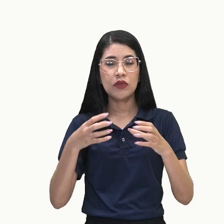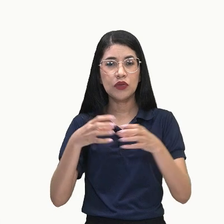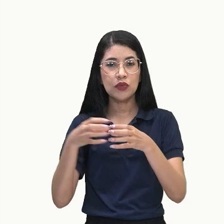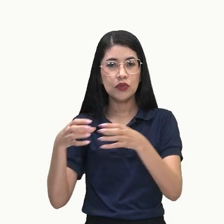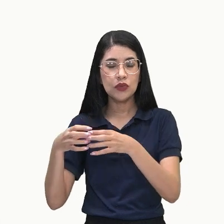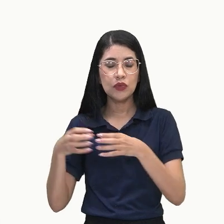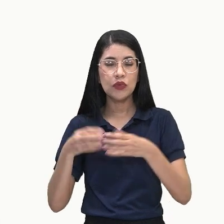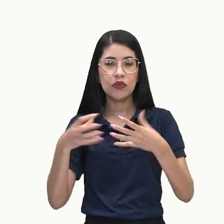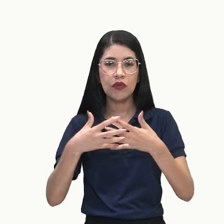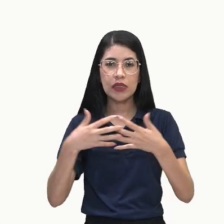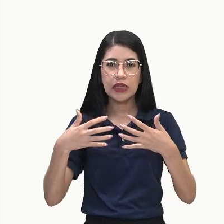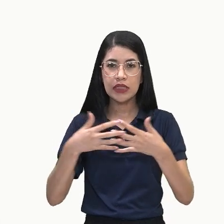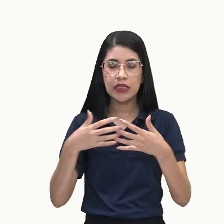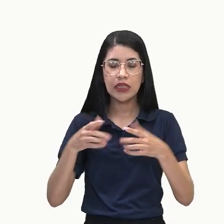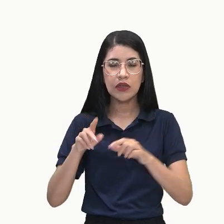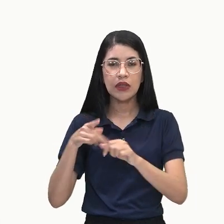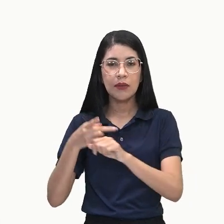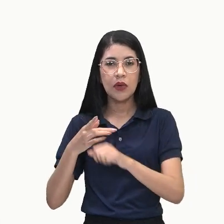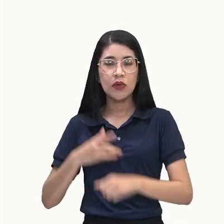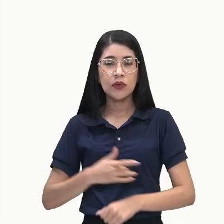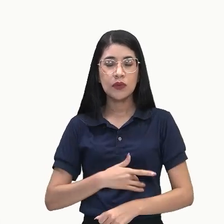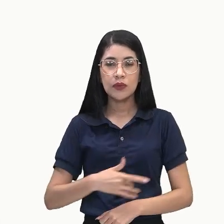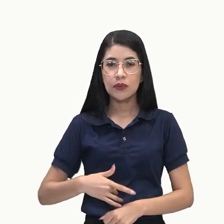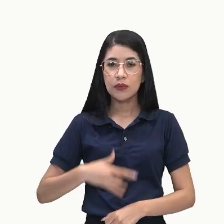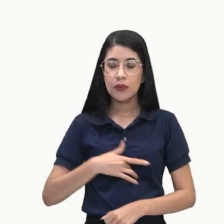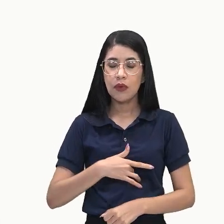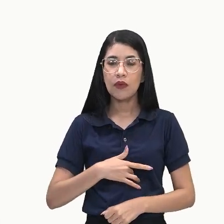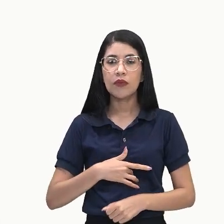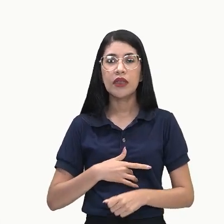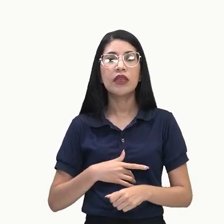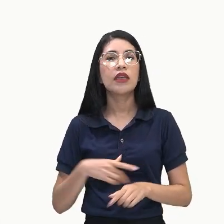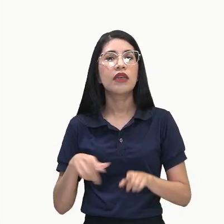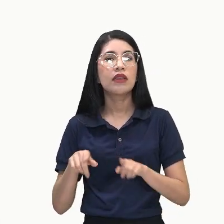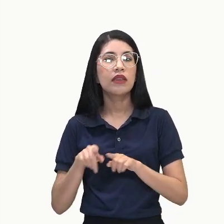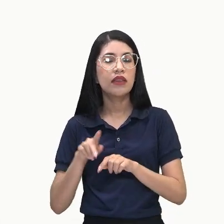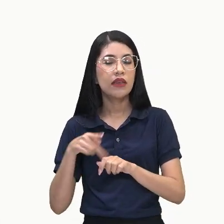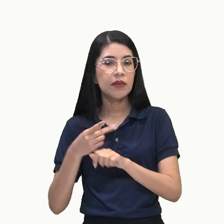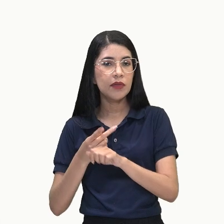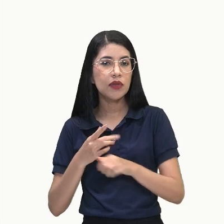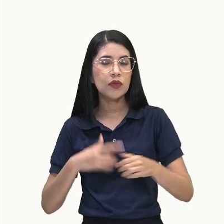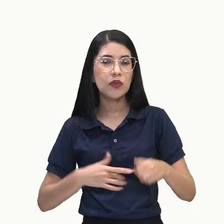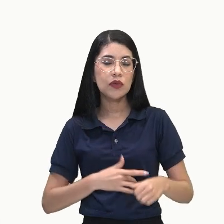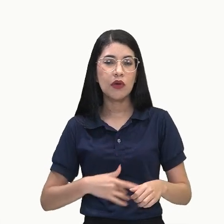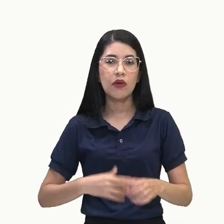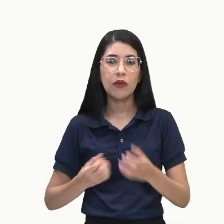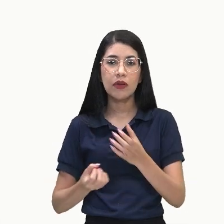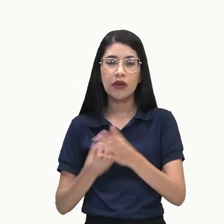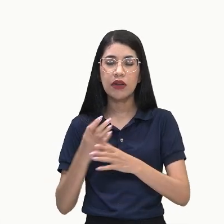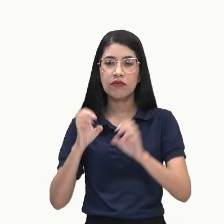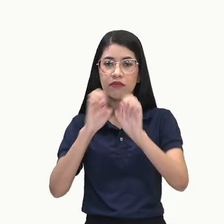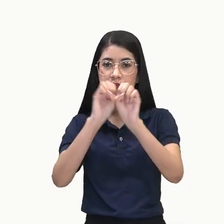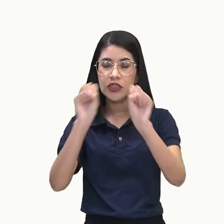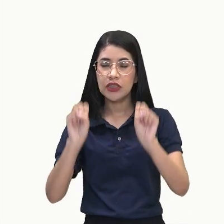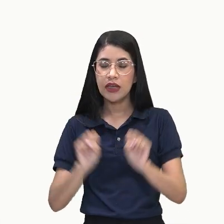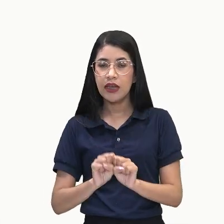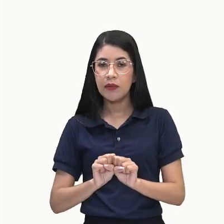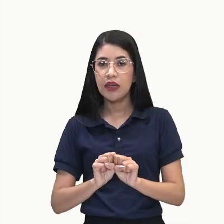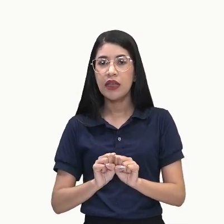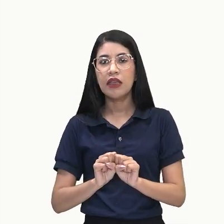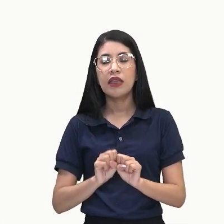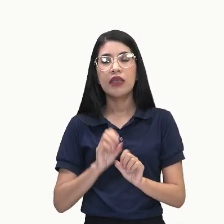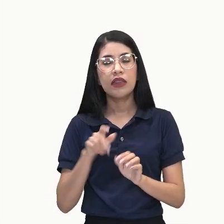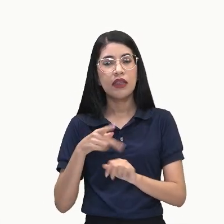que os tecidos vão formar os órgãos vão formar os sistemas, e o sistema vai formar o seu